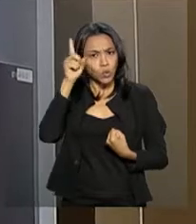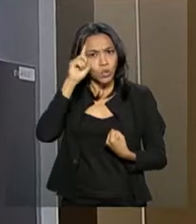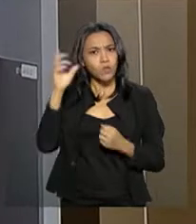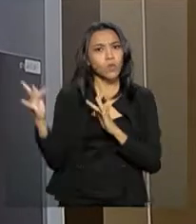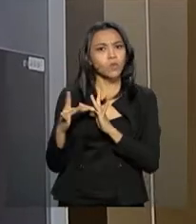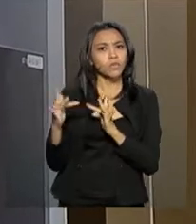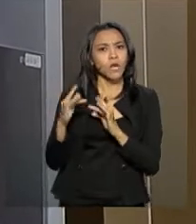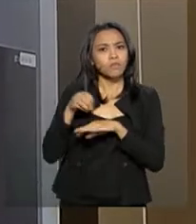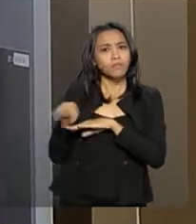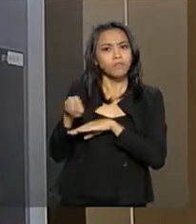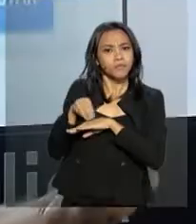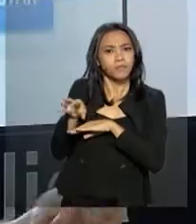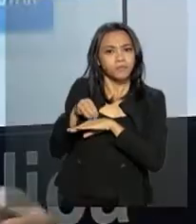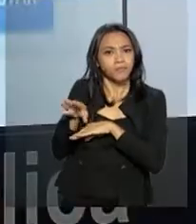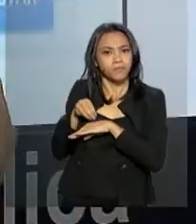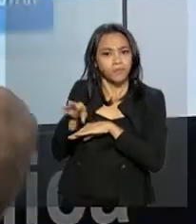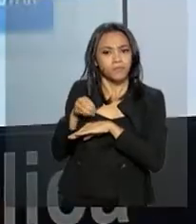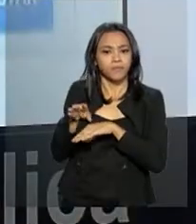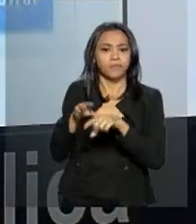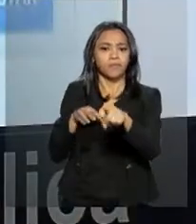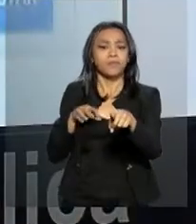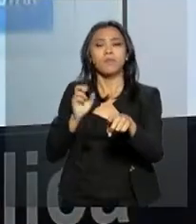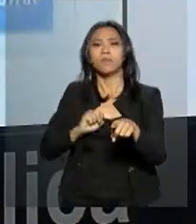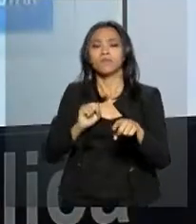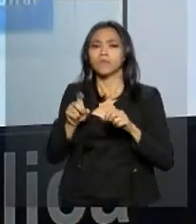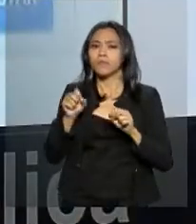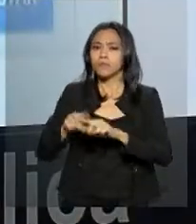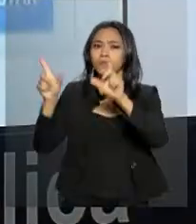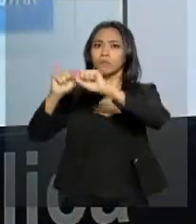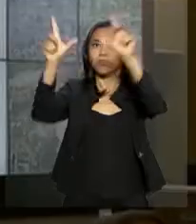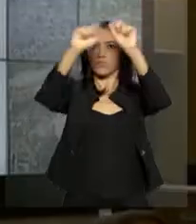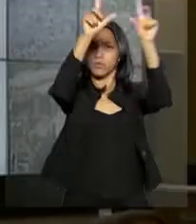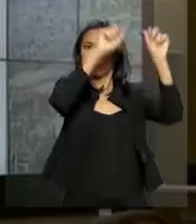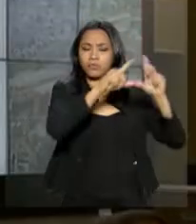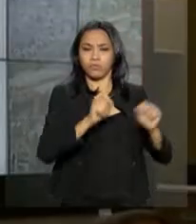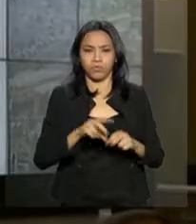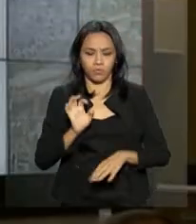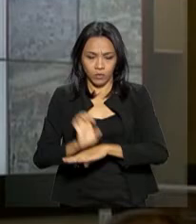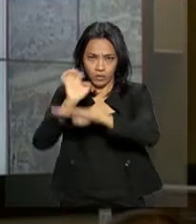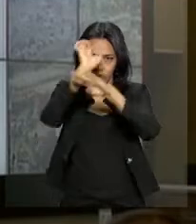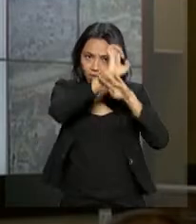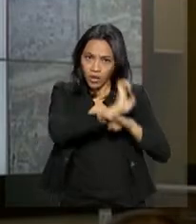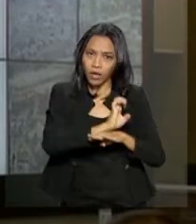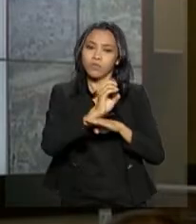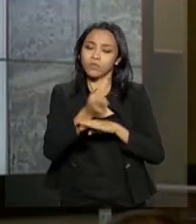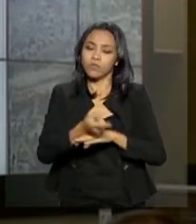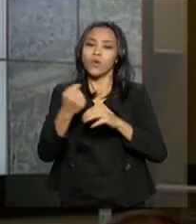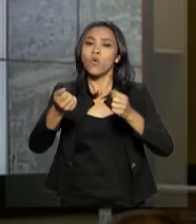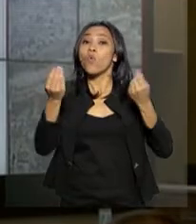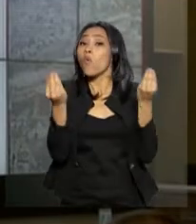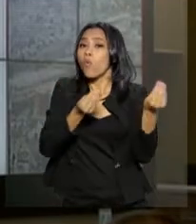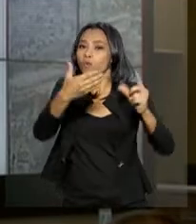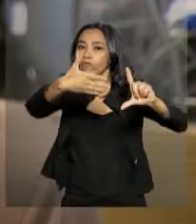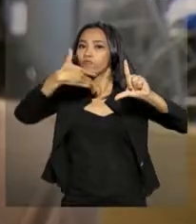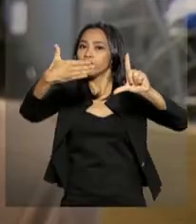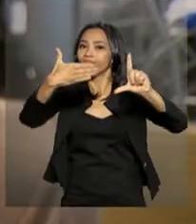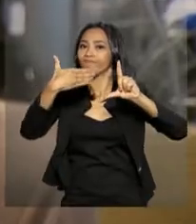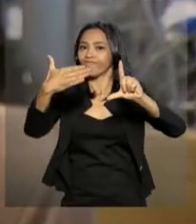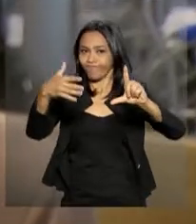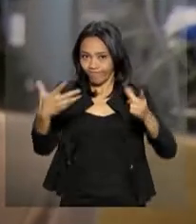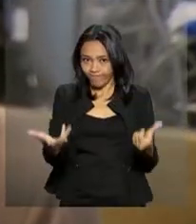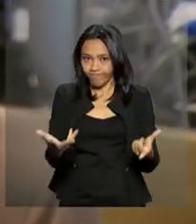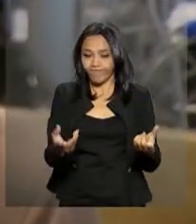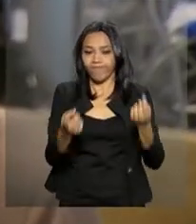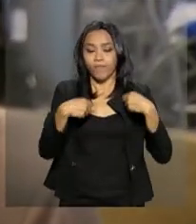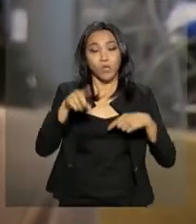contato em tempo real com o centro de comando e representantes nos estados por meio de videoconferência entre os